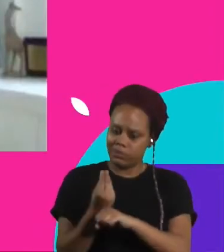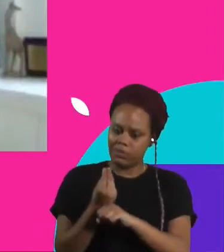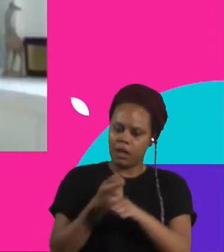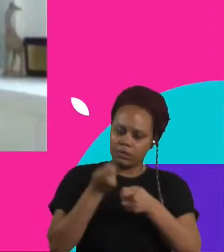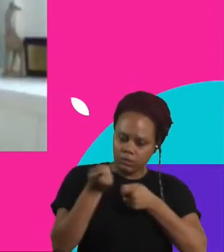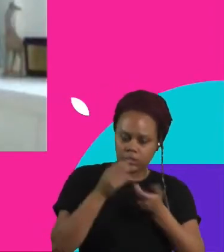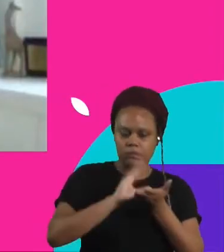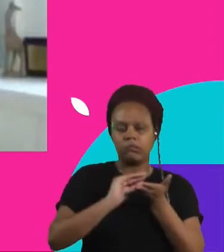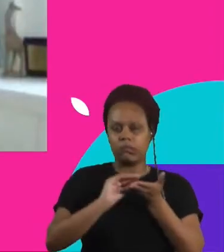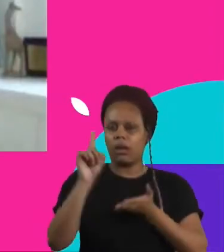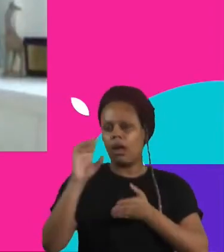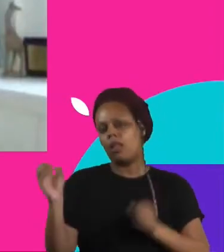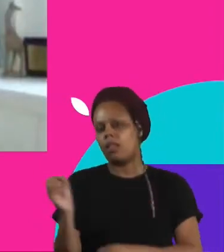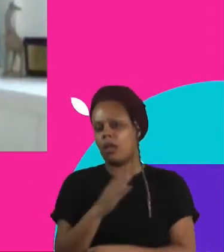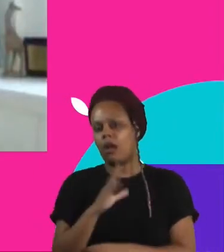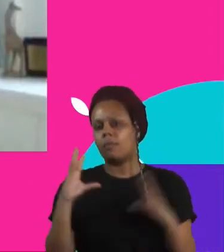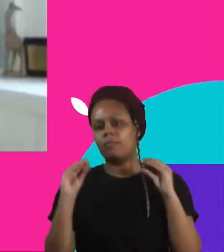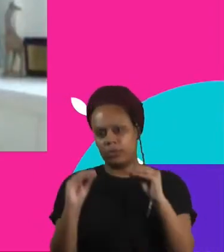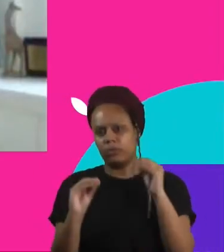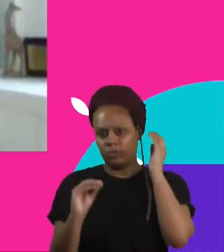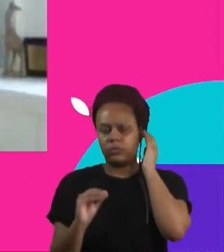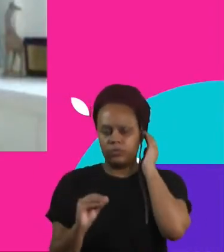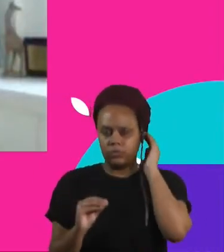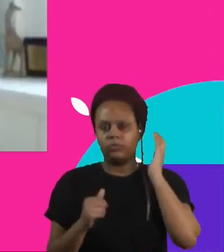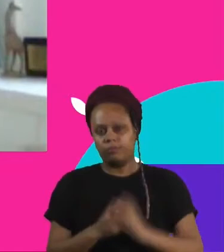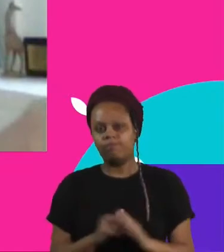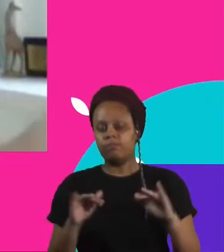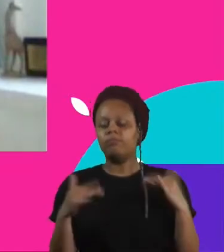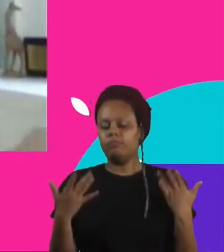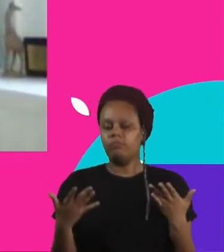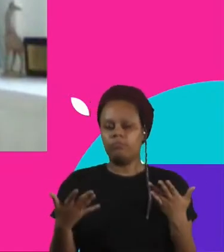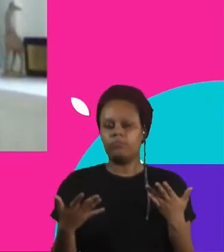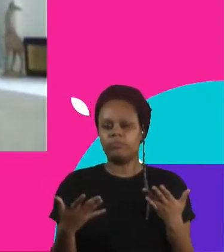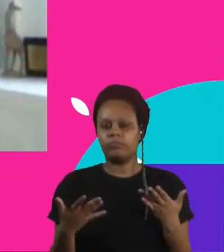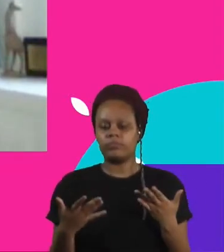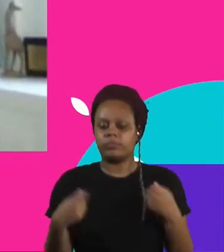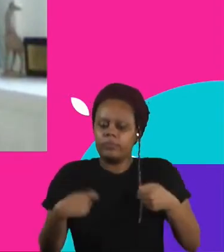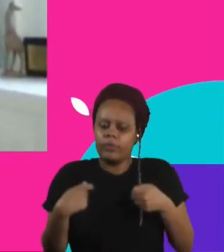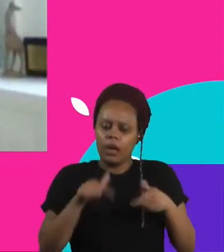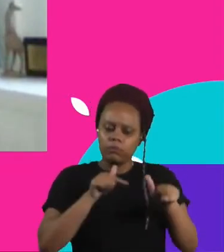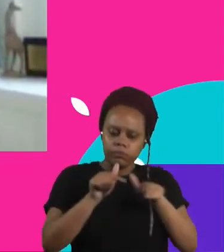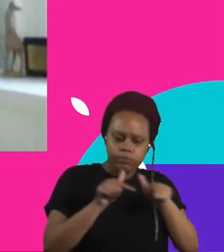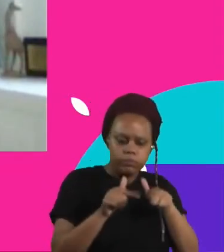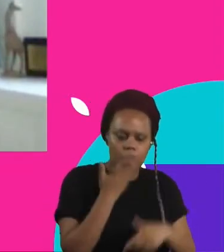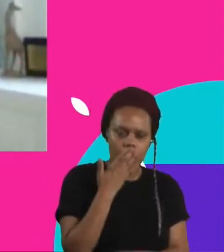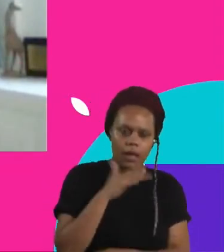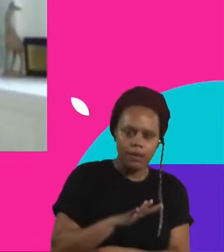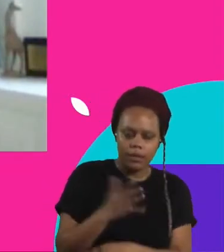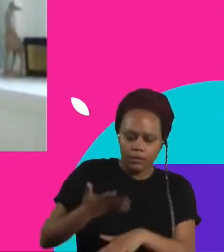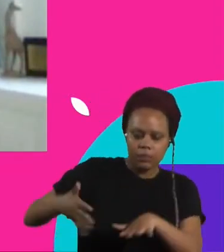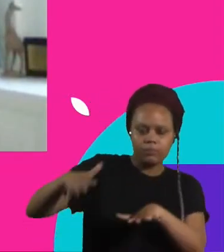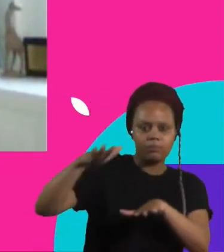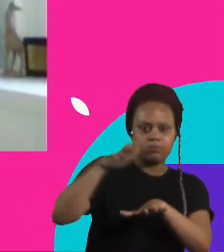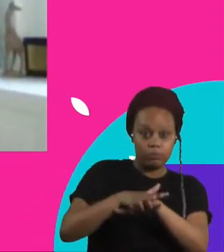Para todas as gerações. Então, é isso, a gente precisa trabalhar com a criança que está entrando na escola, incluindo isso